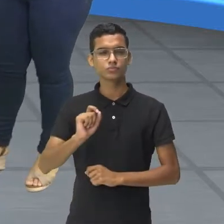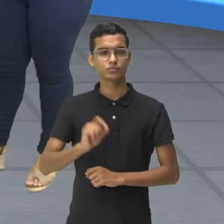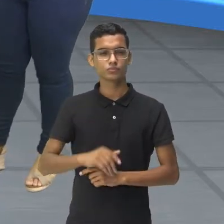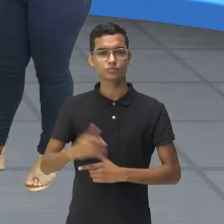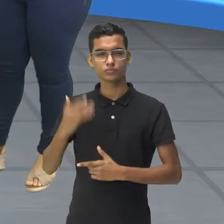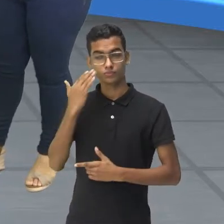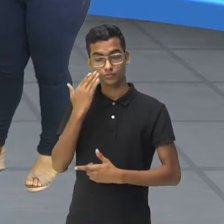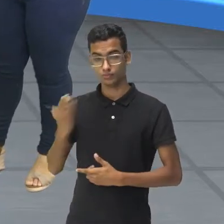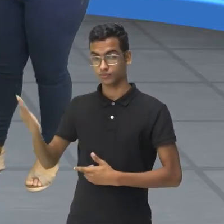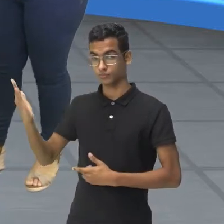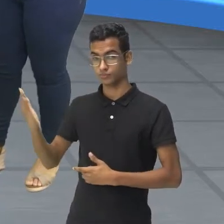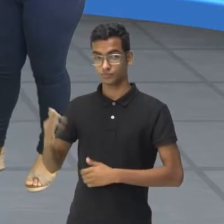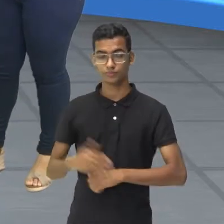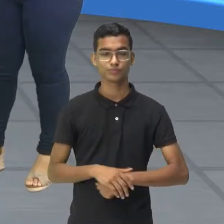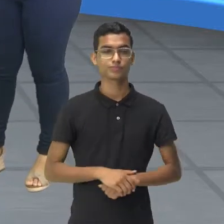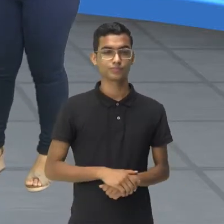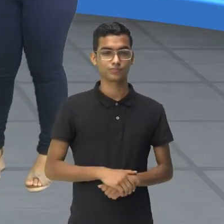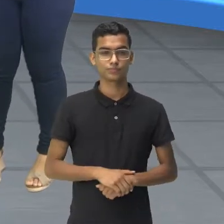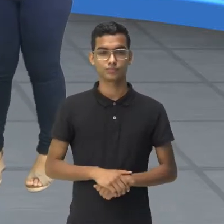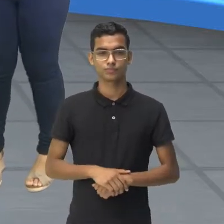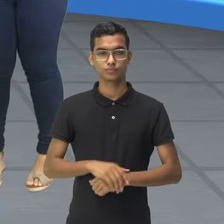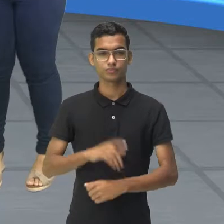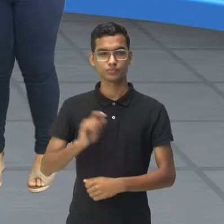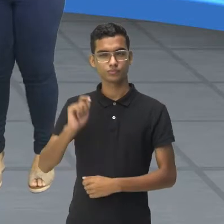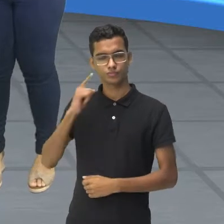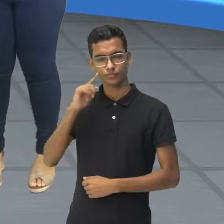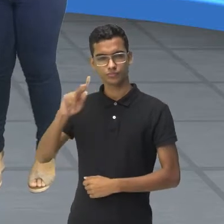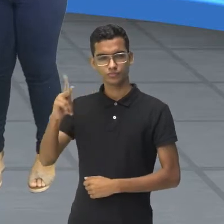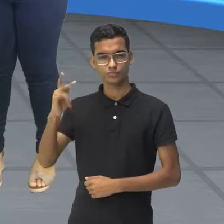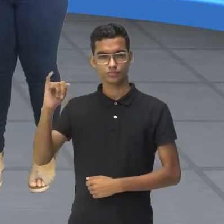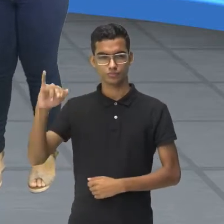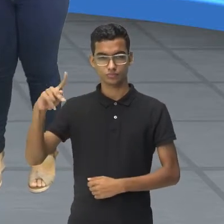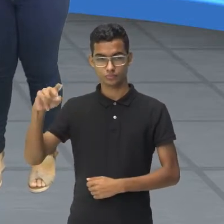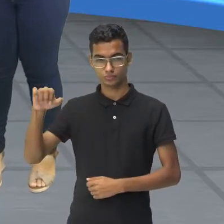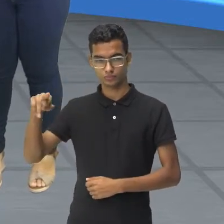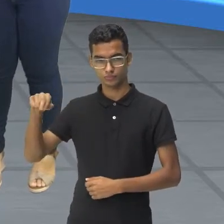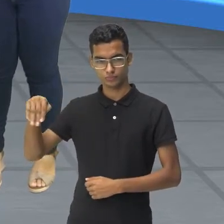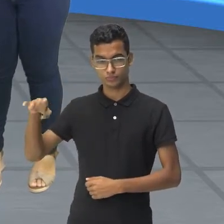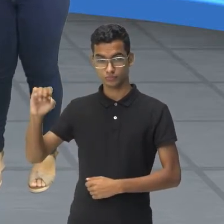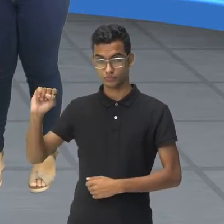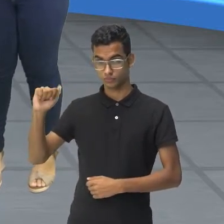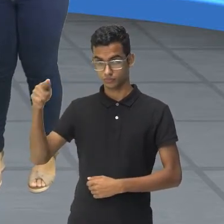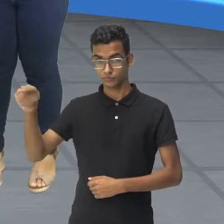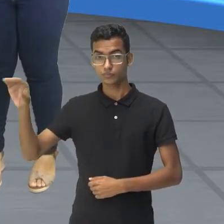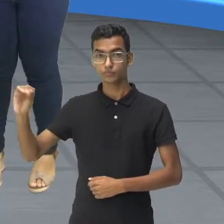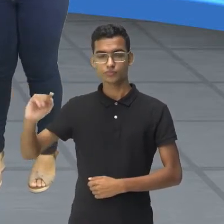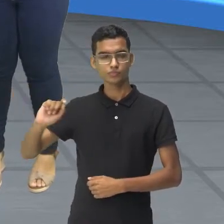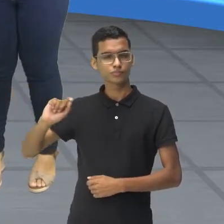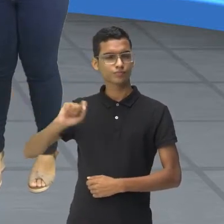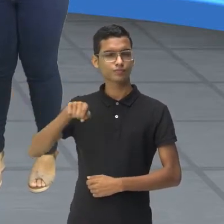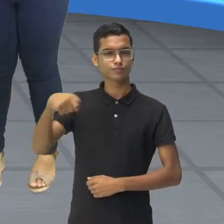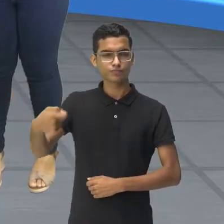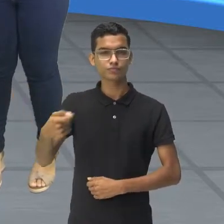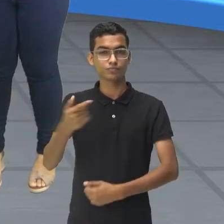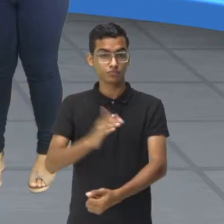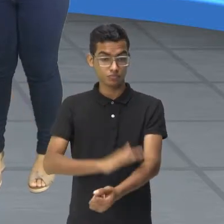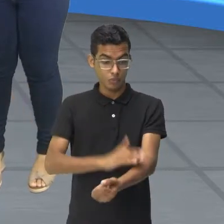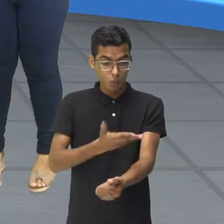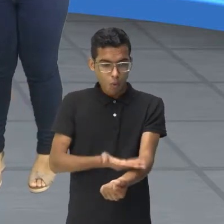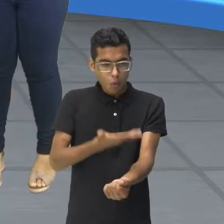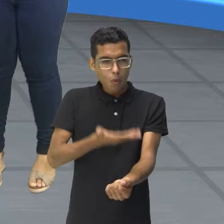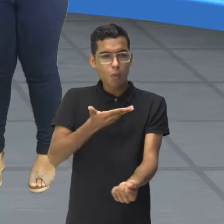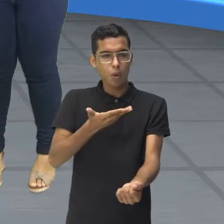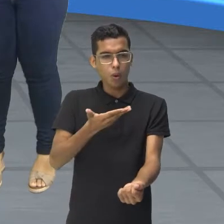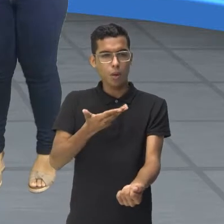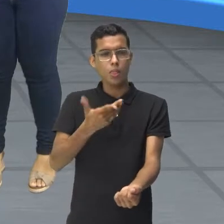de olho aqui na definição, tá bom? Hipertensão, usualmente chamada de pressão alta, é ter a pressão